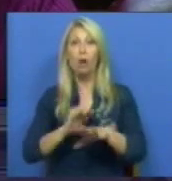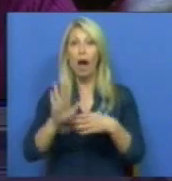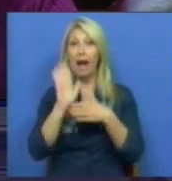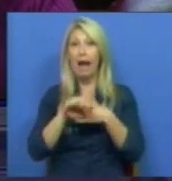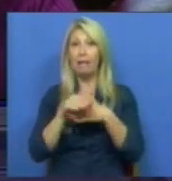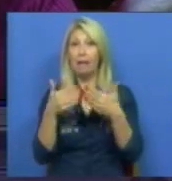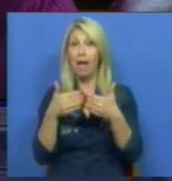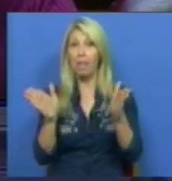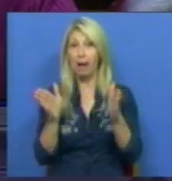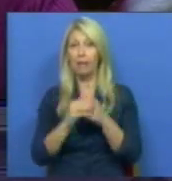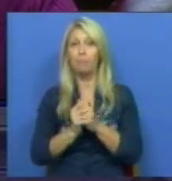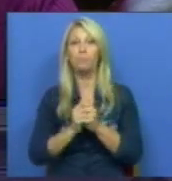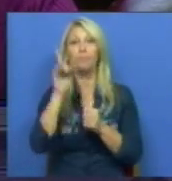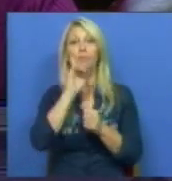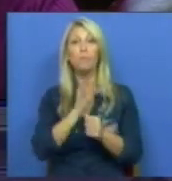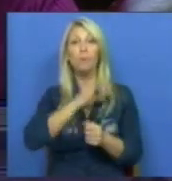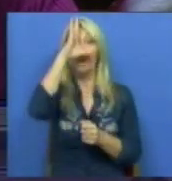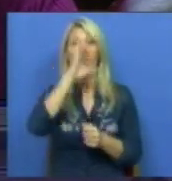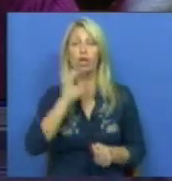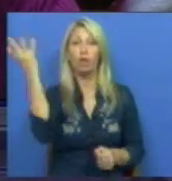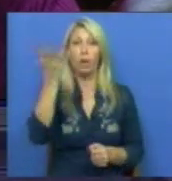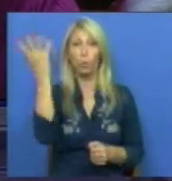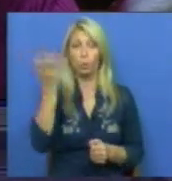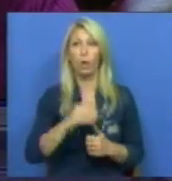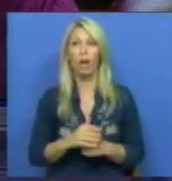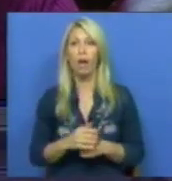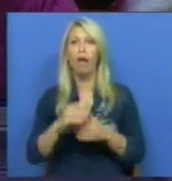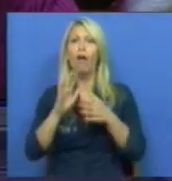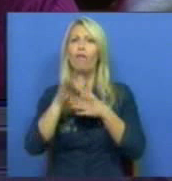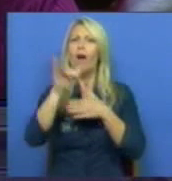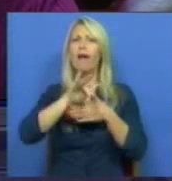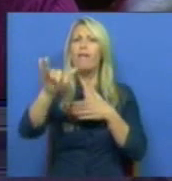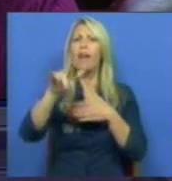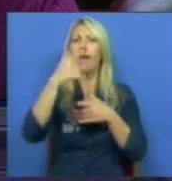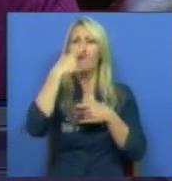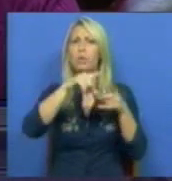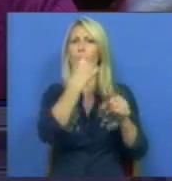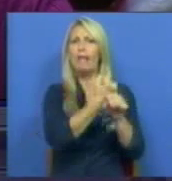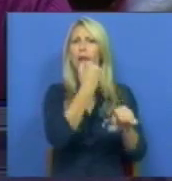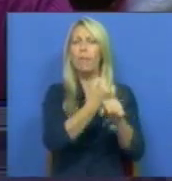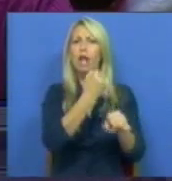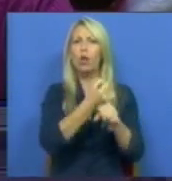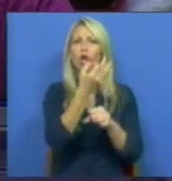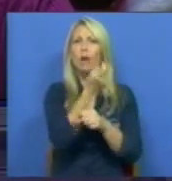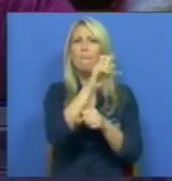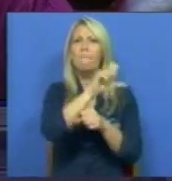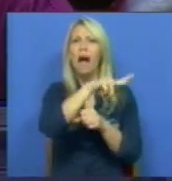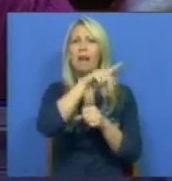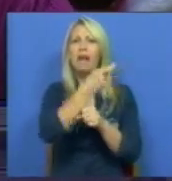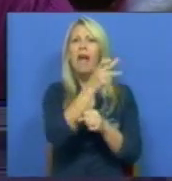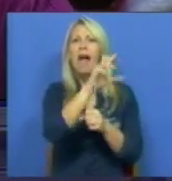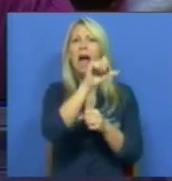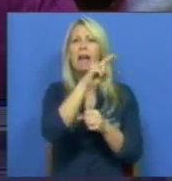aberta à Sra. Ministra da Cultura, que foi enviada pelos trabalhadores do Parque Arqueológico do Val do